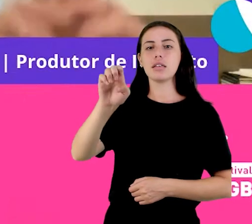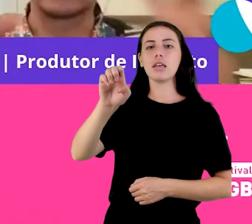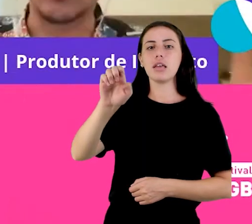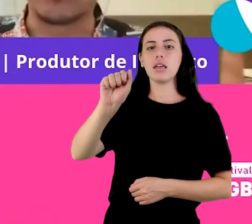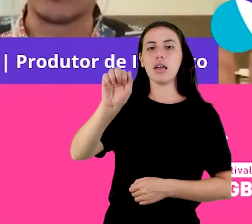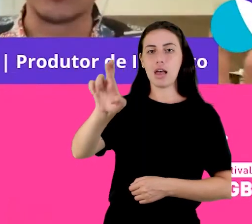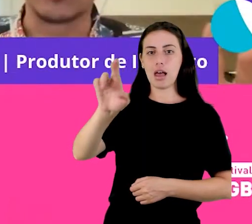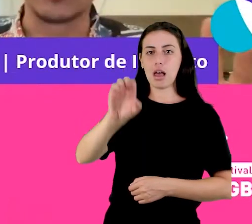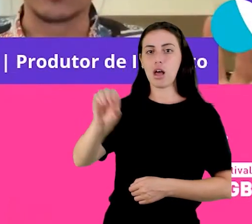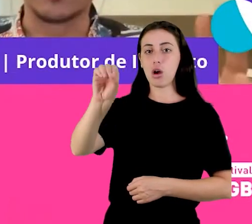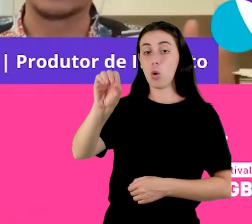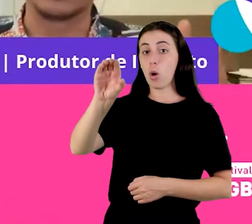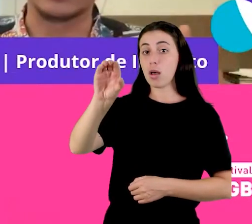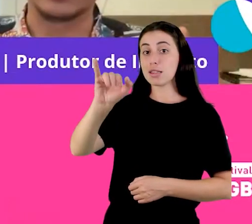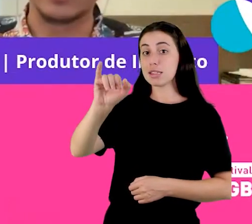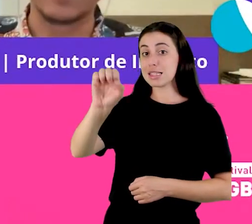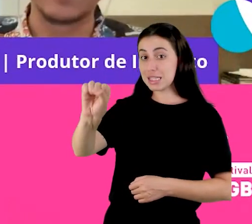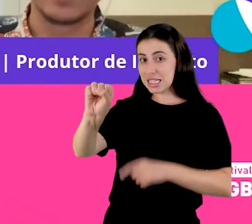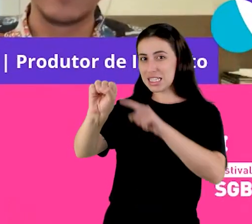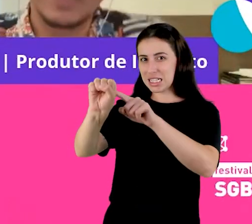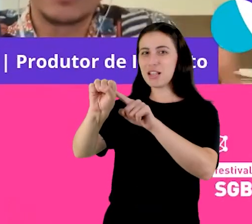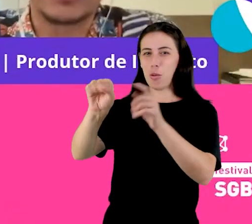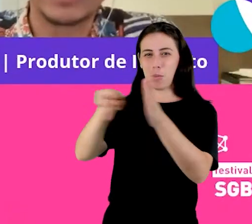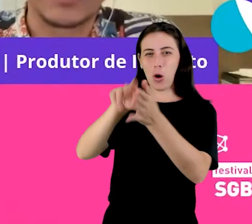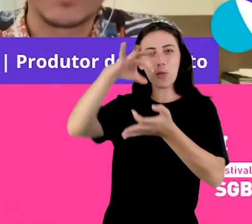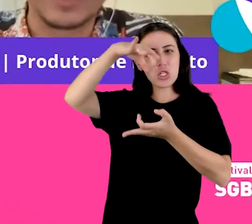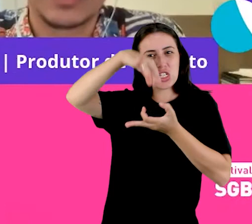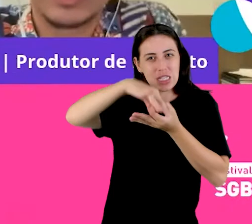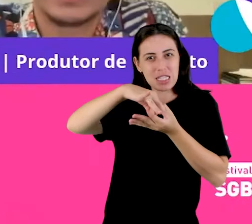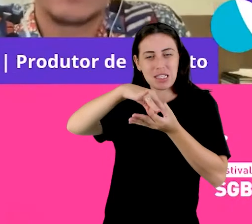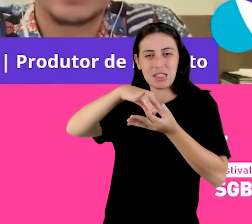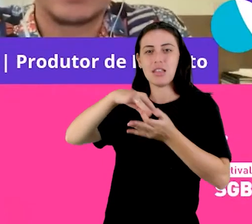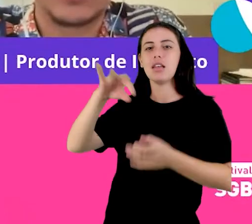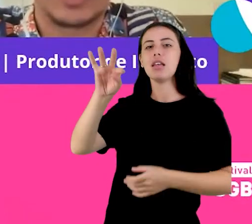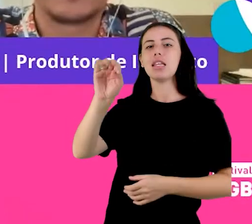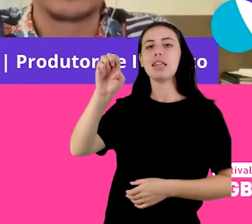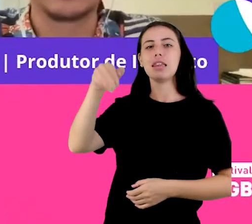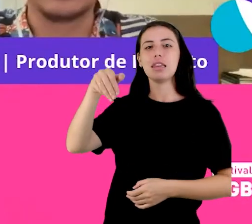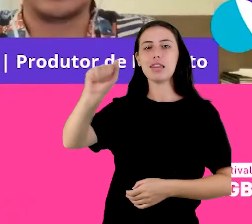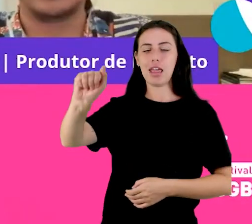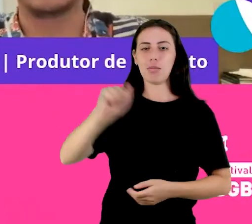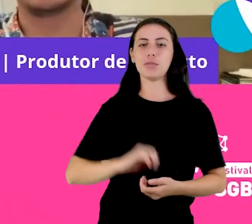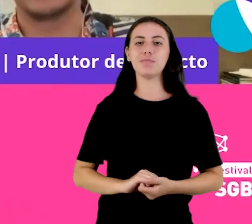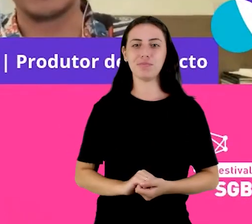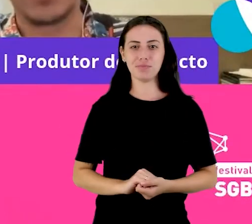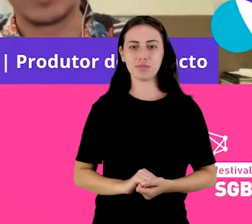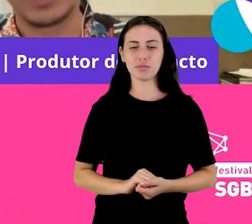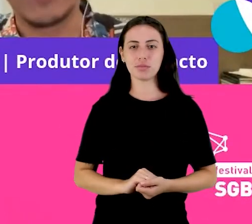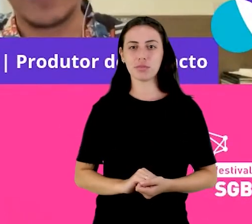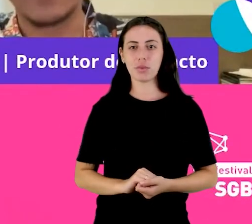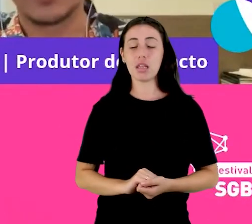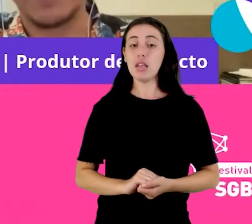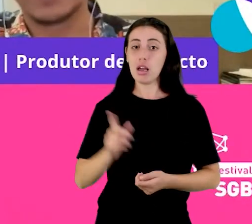uma conversa só com professoras trans, falando de educação e desse tema dentro da escola. A gente fez uma